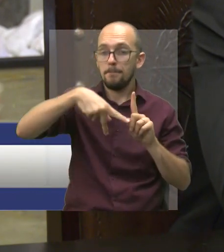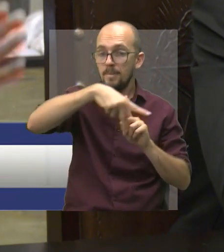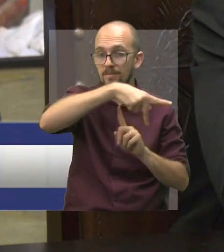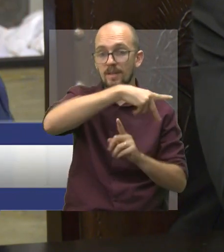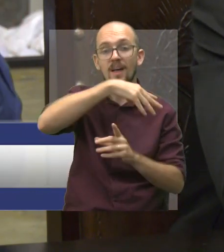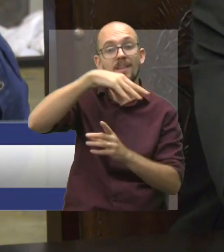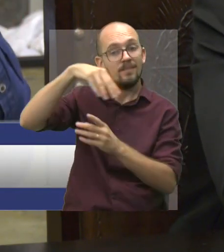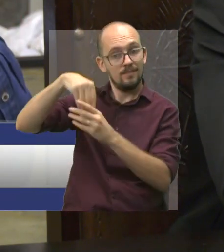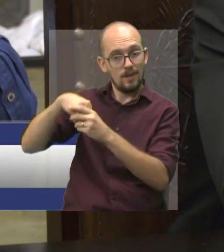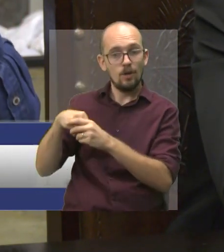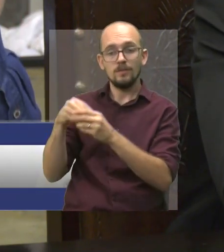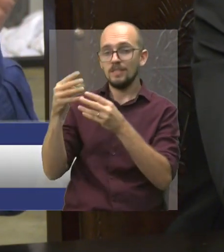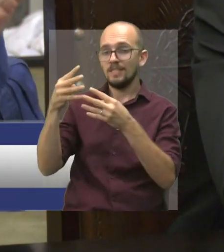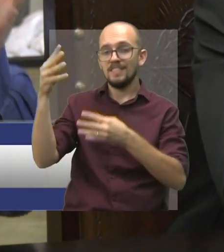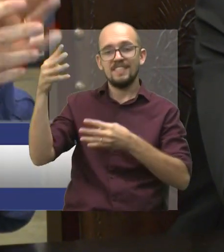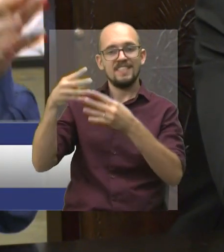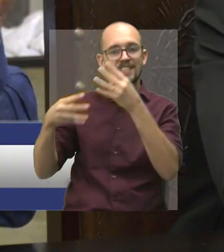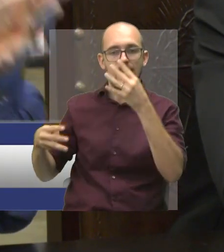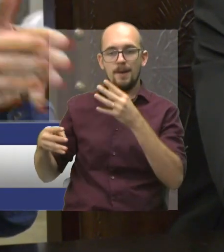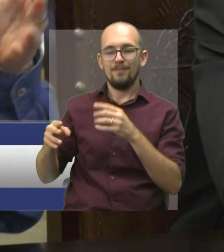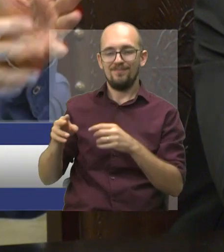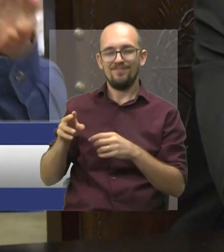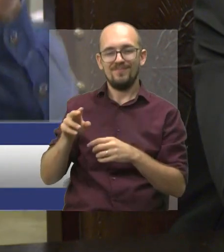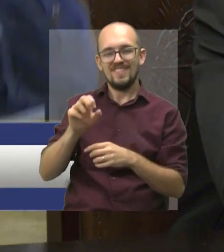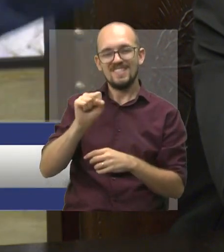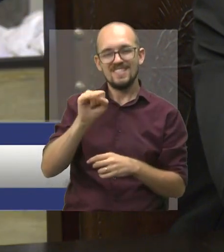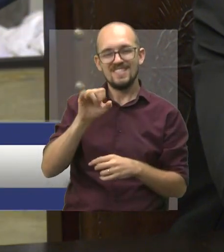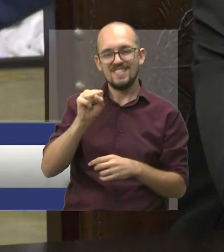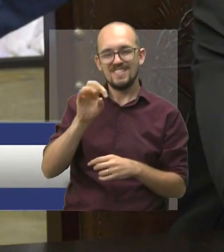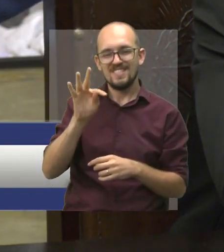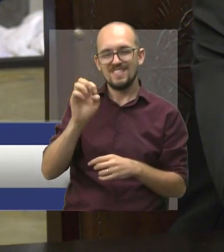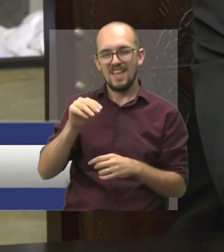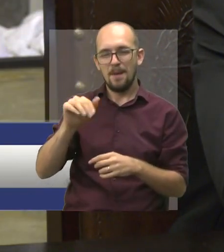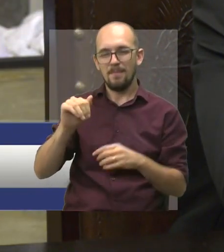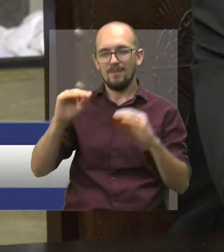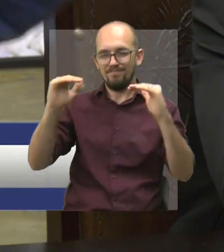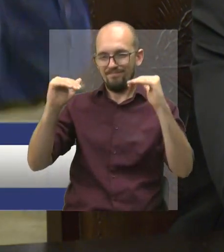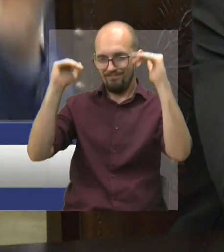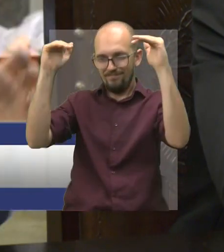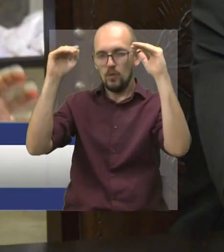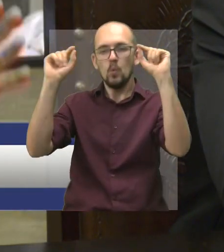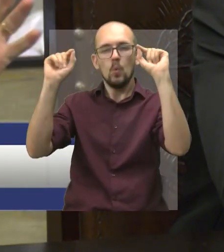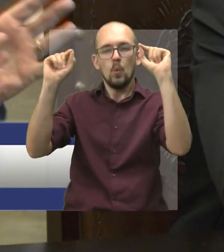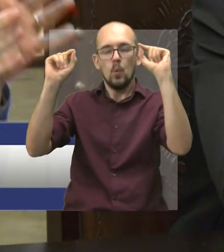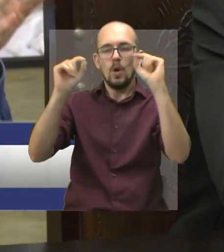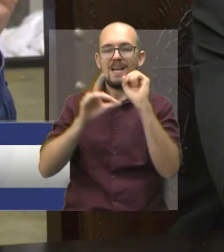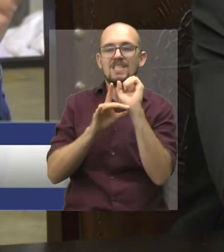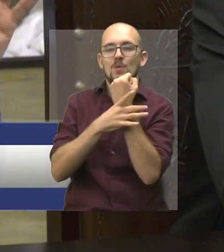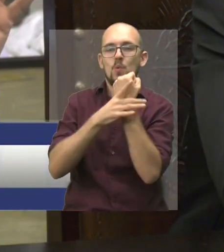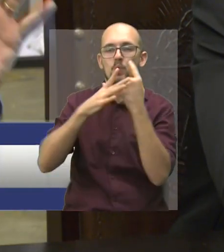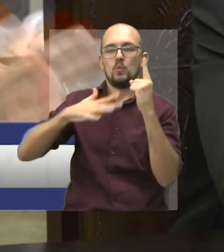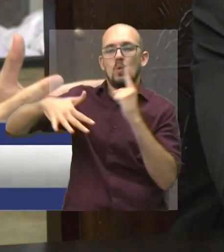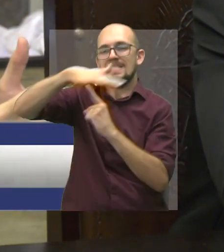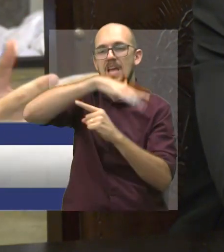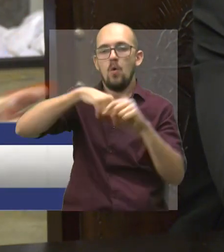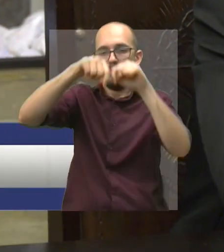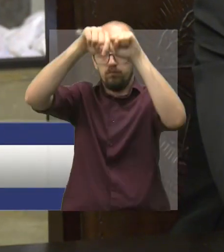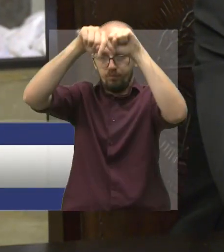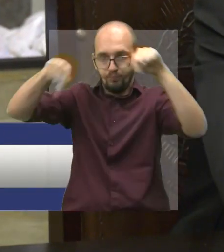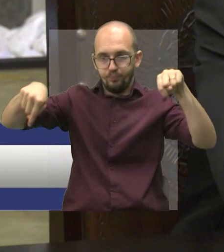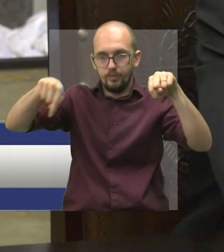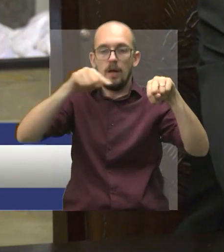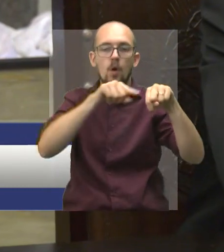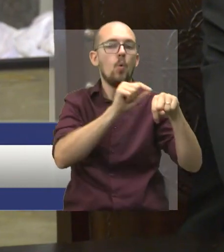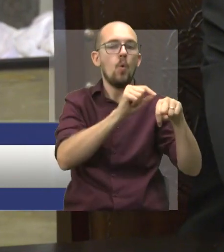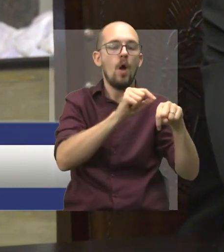sistema é composto pela, que chama-se Seguridade Social, Sistema Maior Seguridade Social, que é composto pela assistência